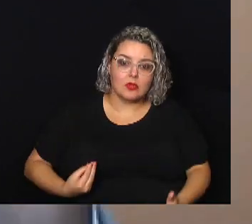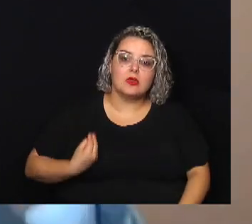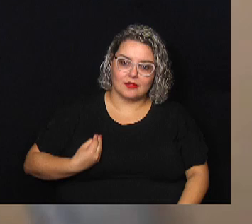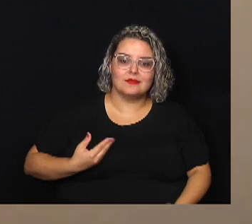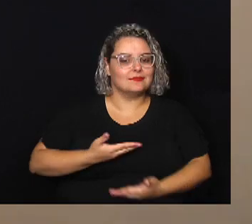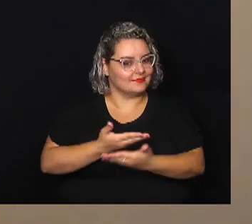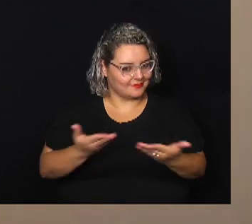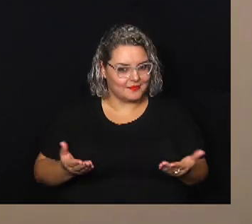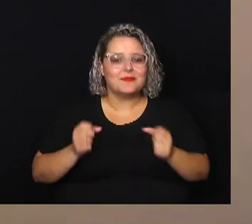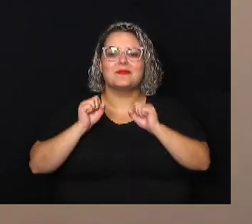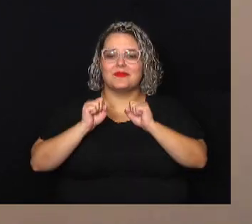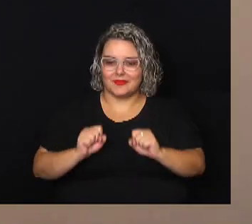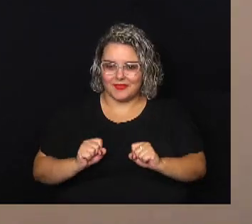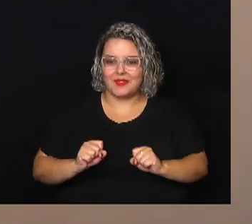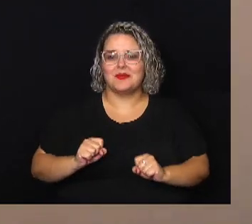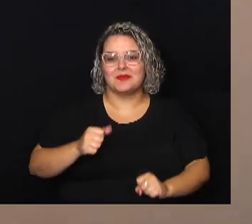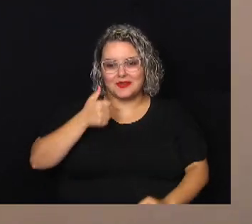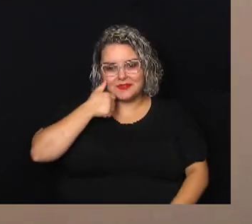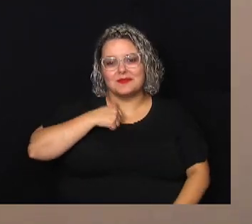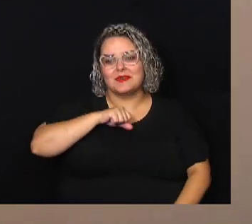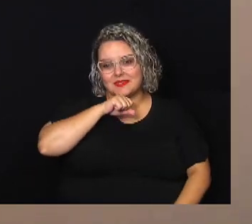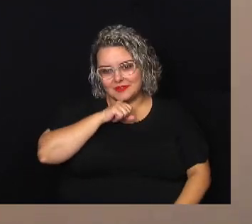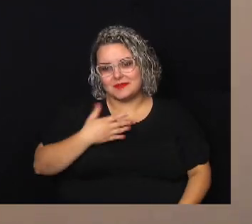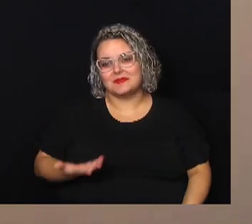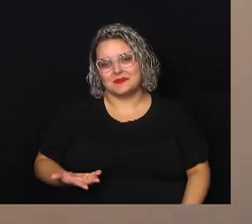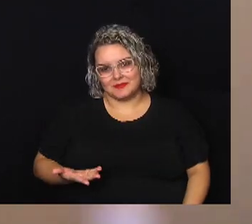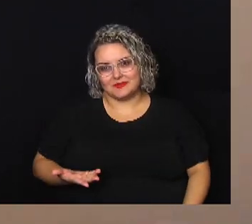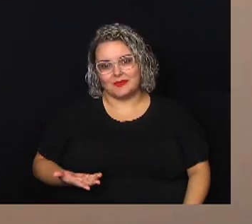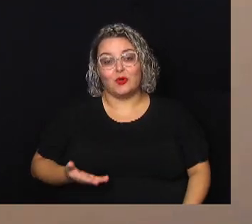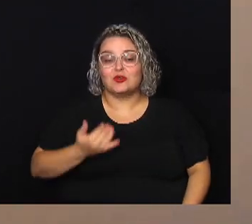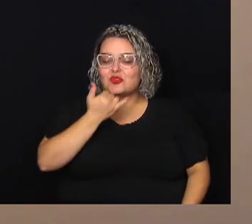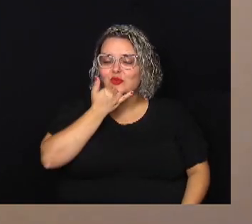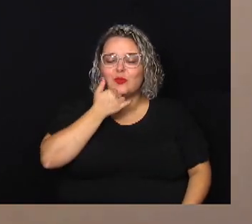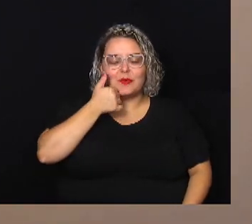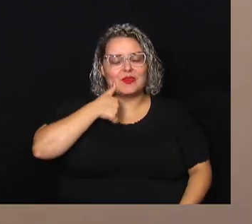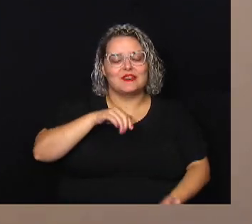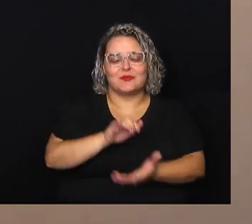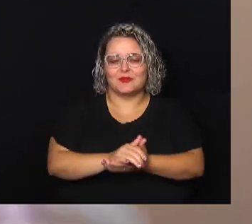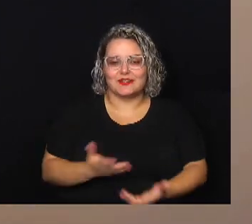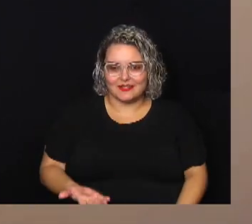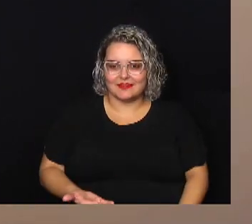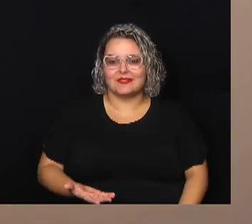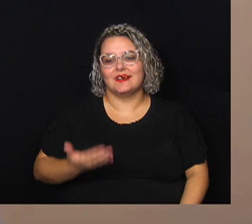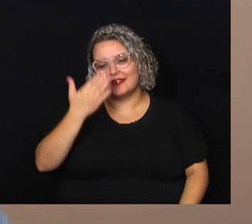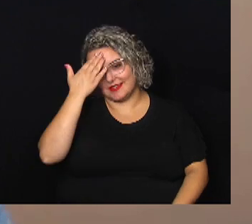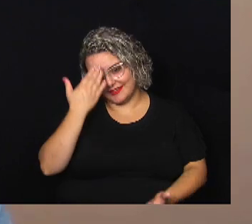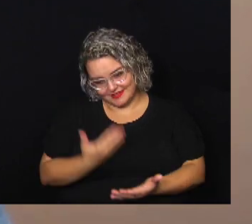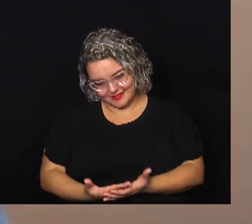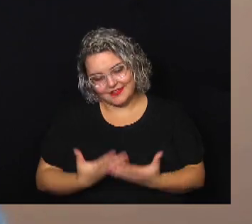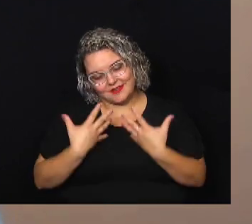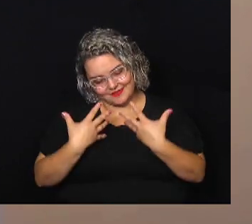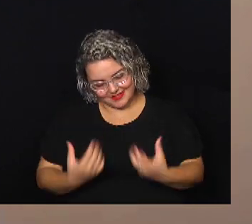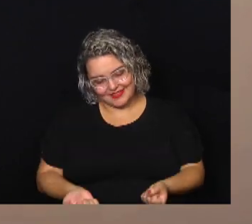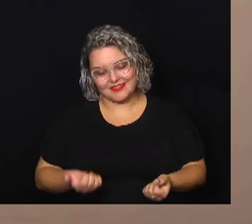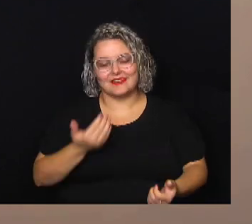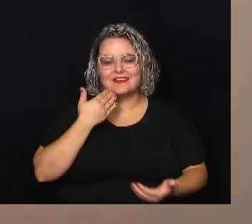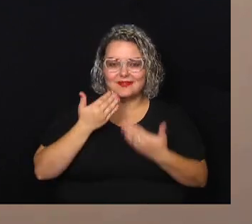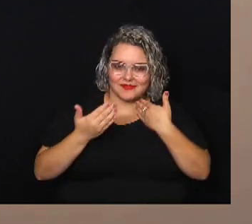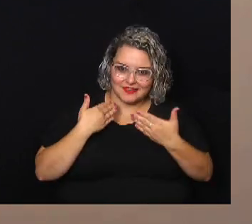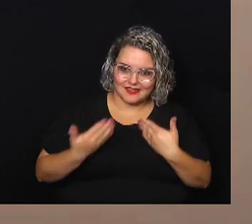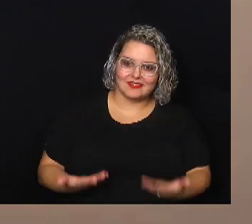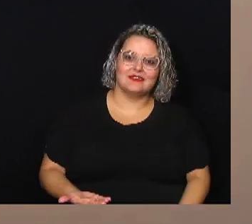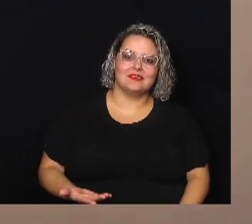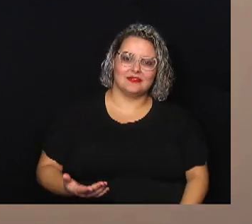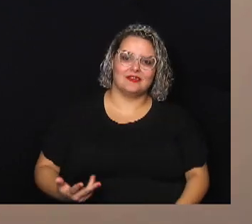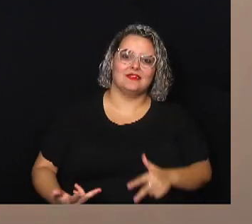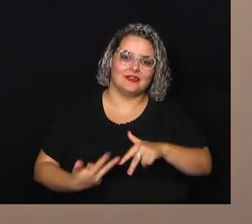vocês. Posso mandar minha esposa, que também acredito que ela não vai negar esse pedido, para conversar sobre a oncologia pediátrica,